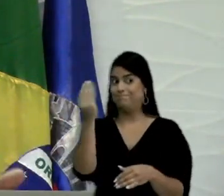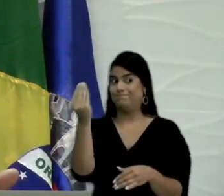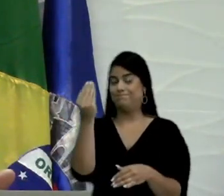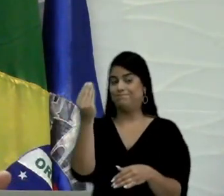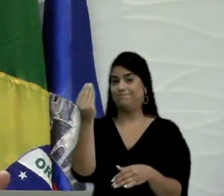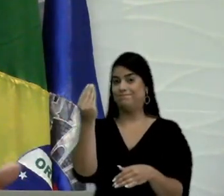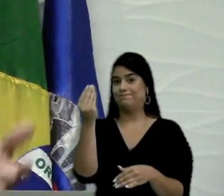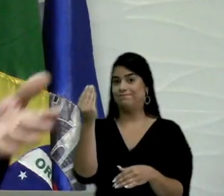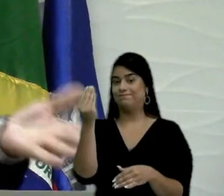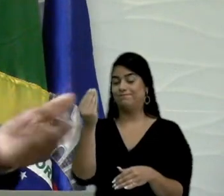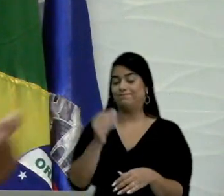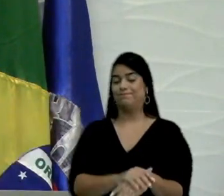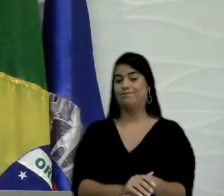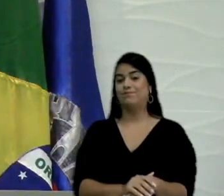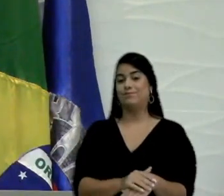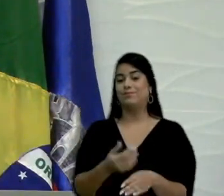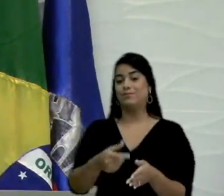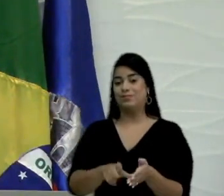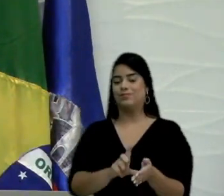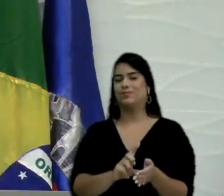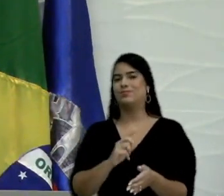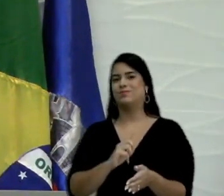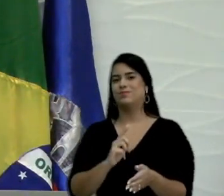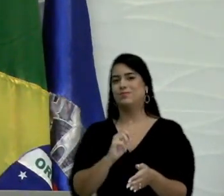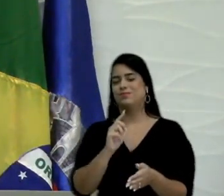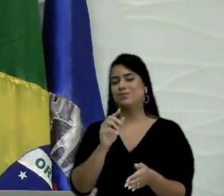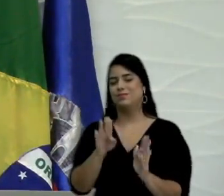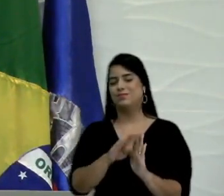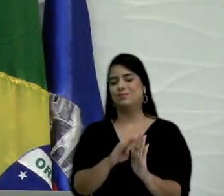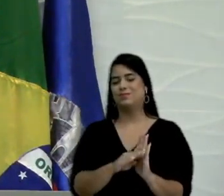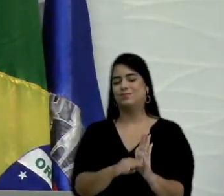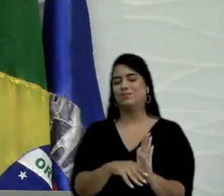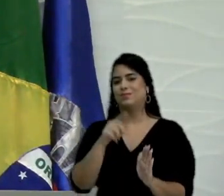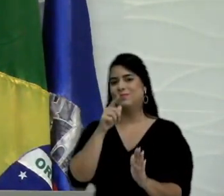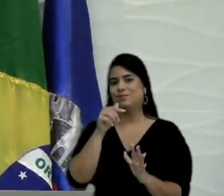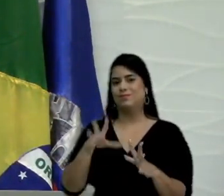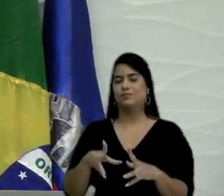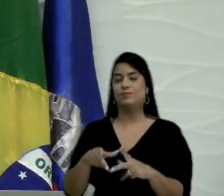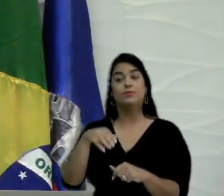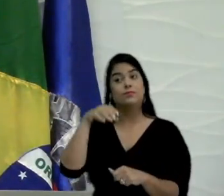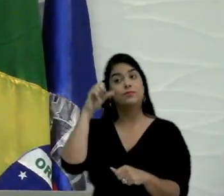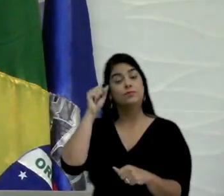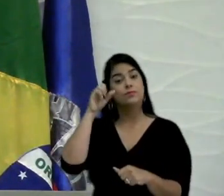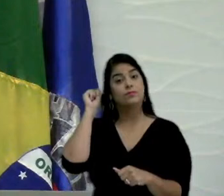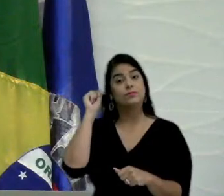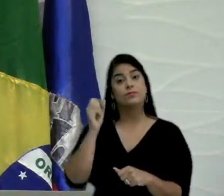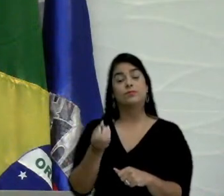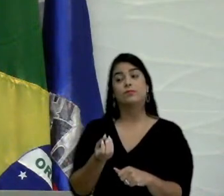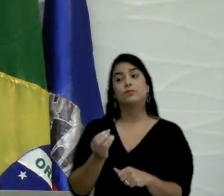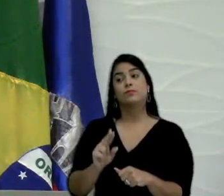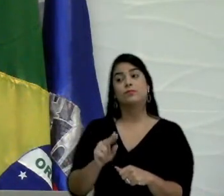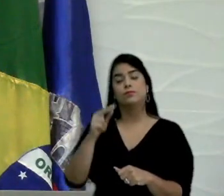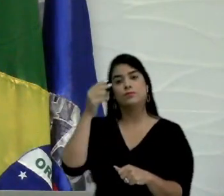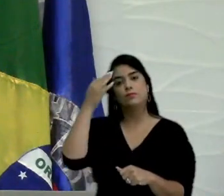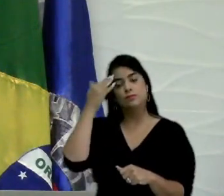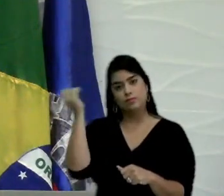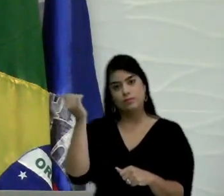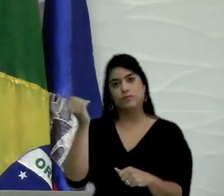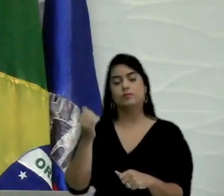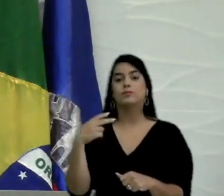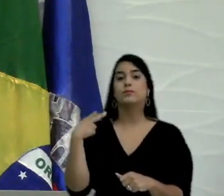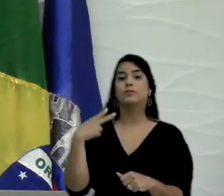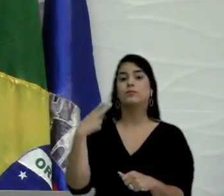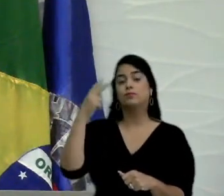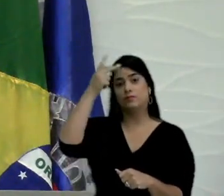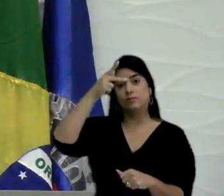me lembrar que antes tinha esse Programa Água para Todos ela escute ou ouça ou saiba que o vereador Pacheco